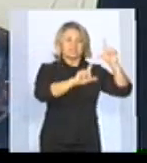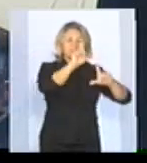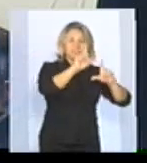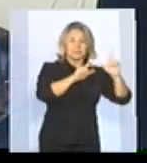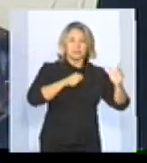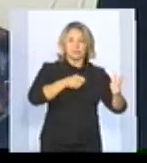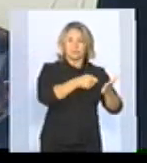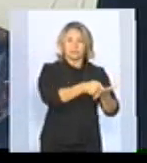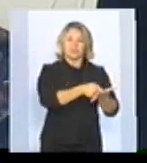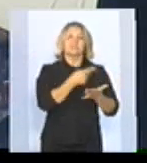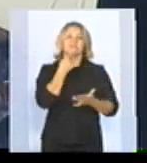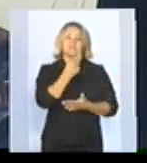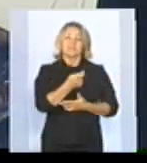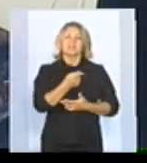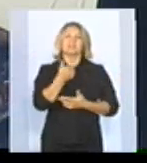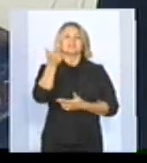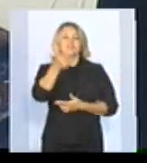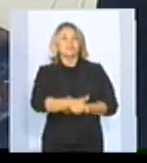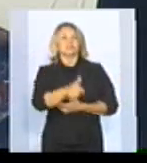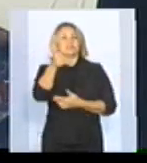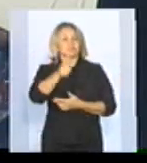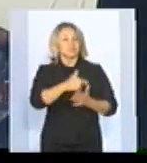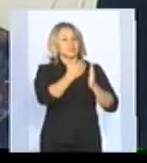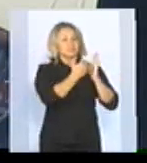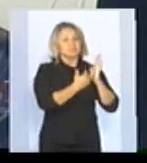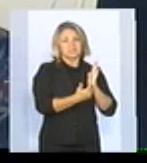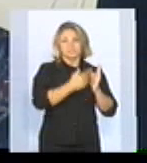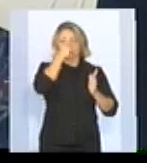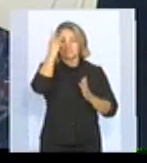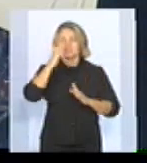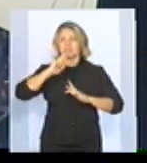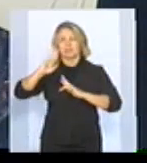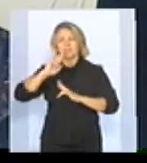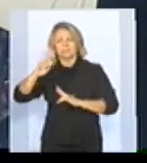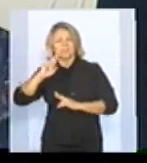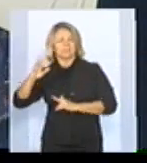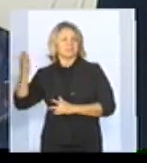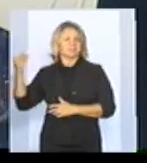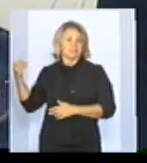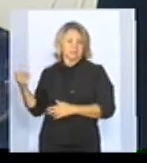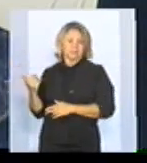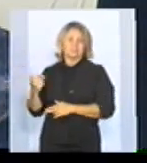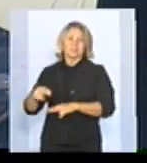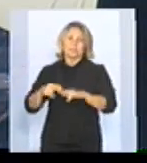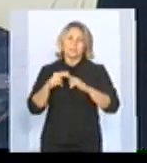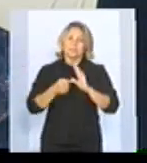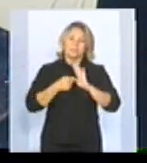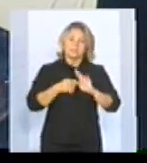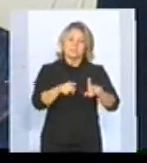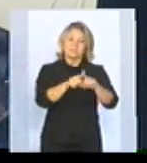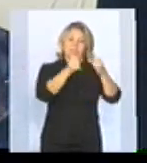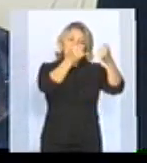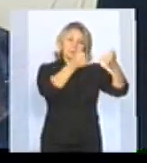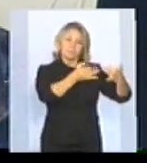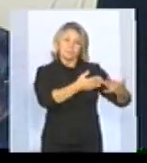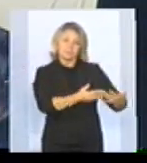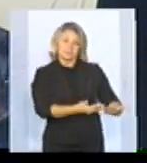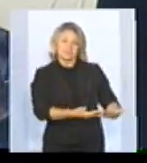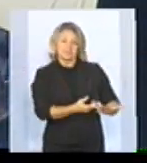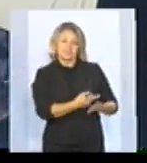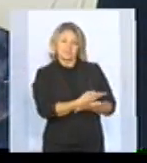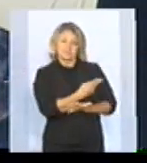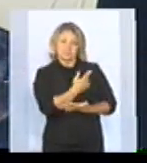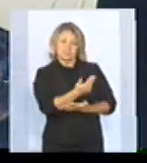revelou que a repetição da programação era o principal motivo de queixas. E quanto aos aspectos relevantes da cadeia do serviço de